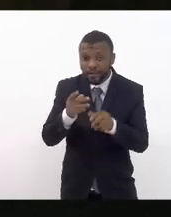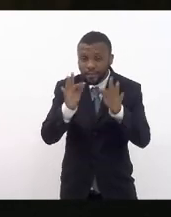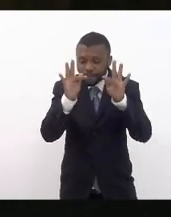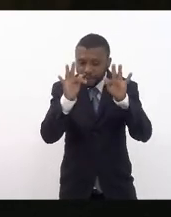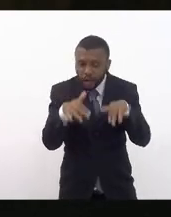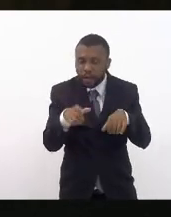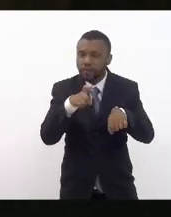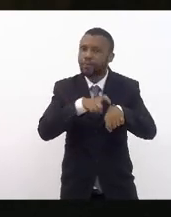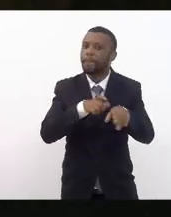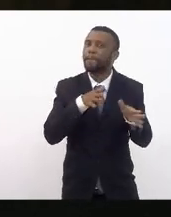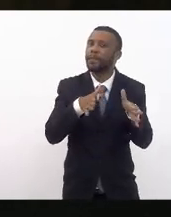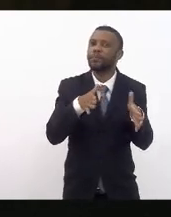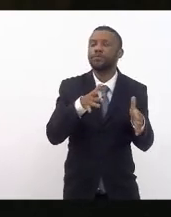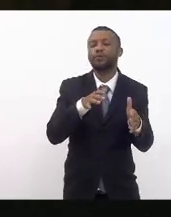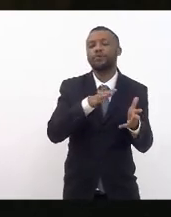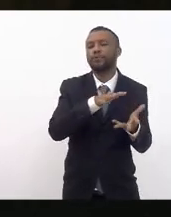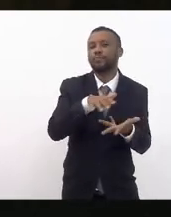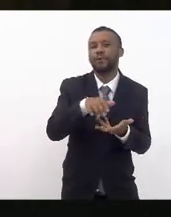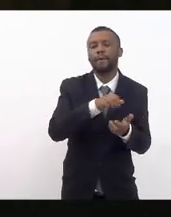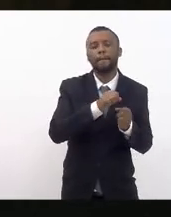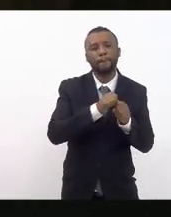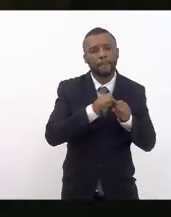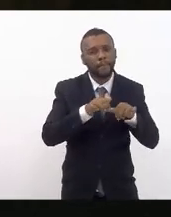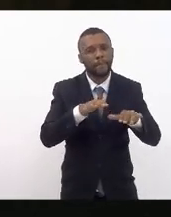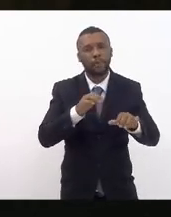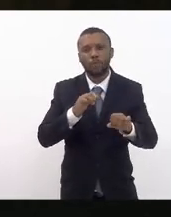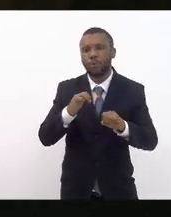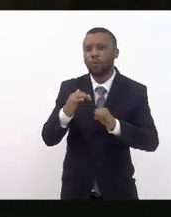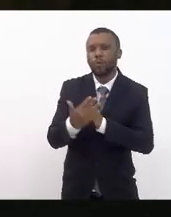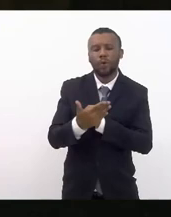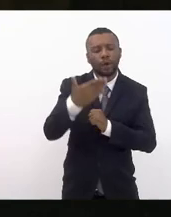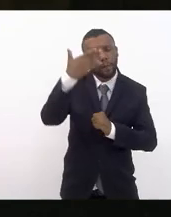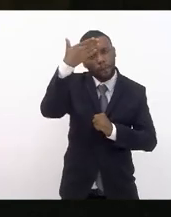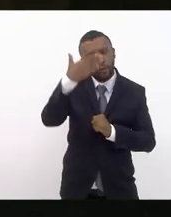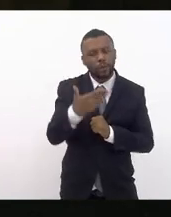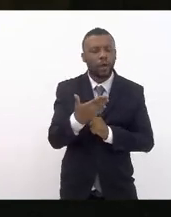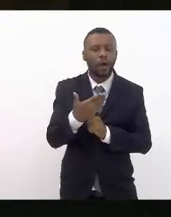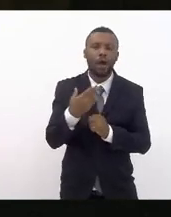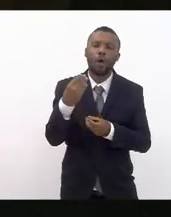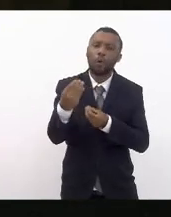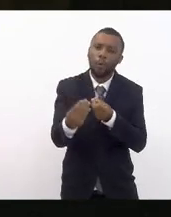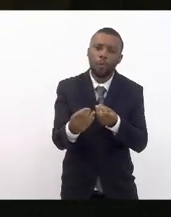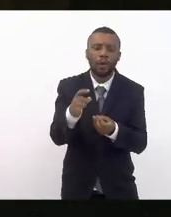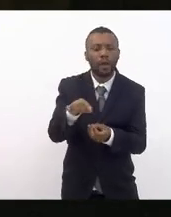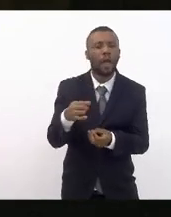de pandemia e que nos mostrou o quanto é necessário